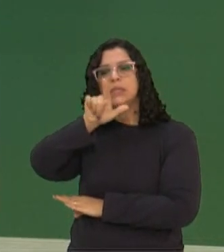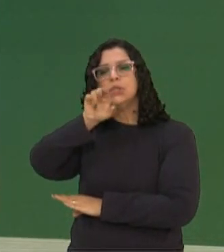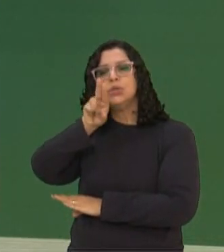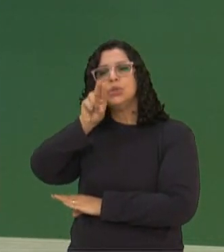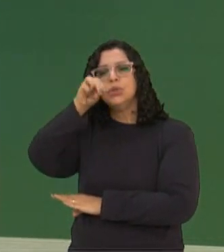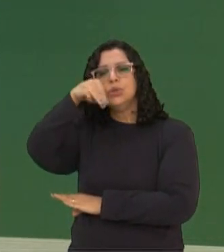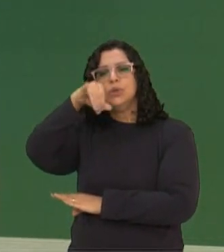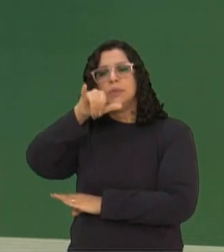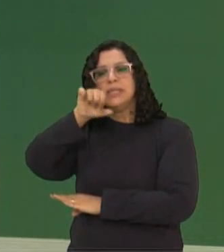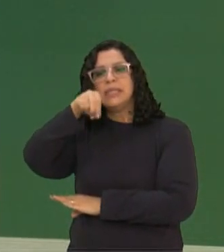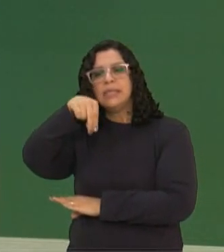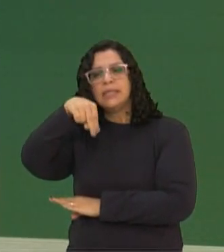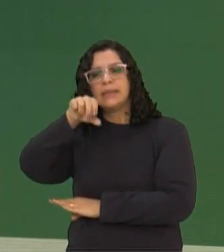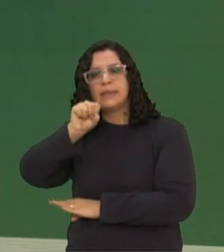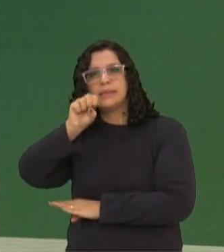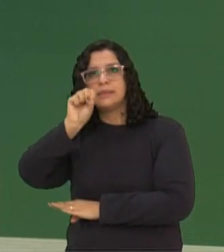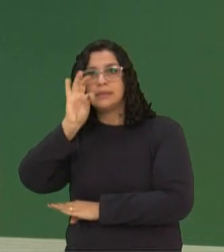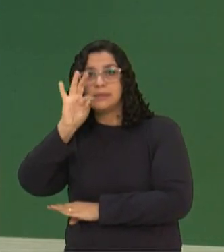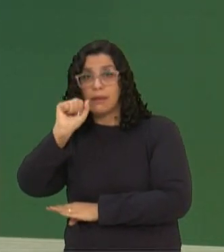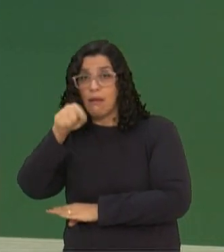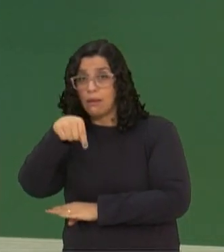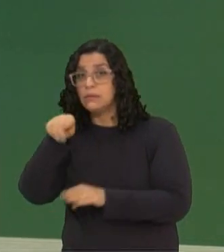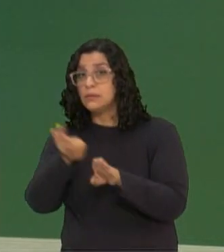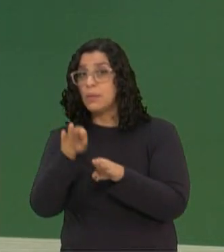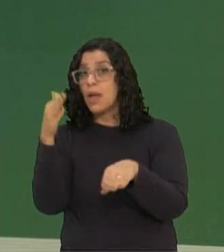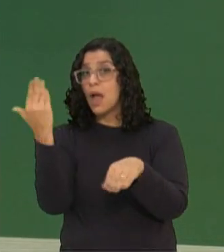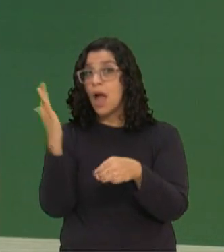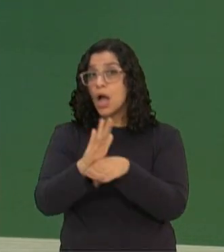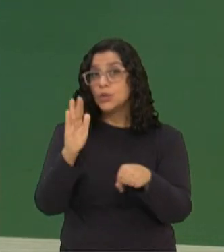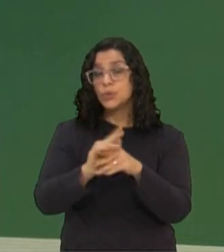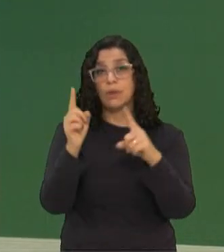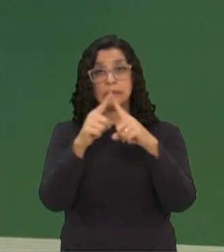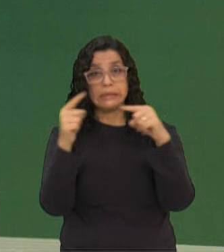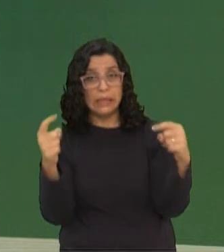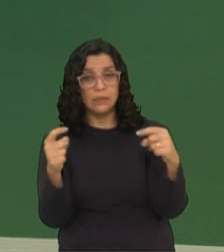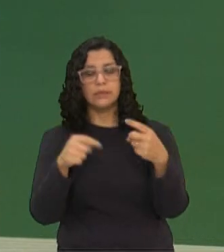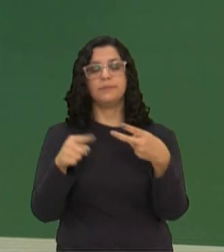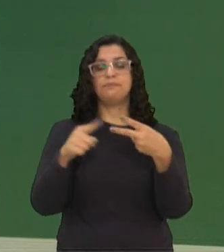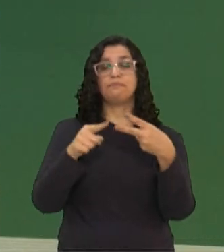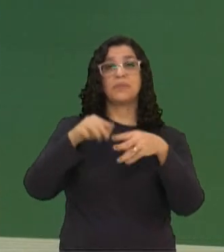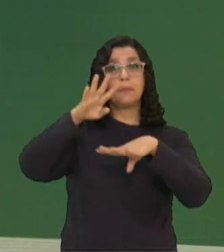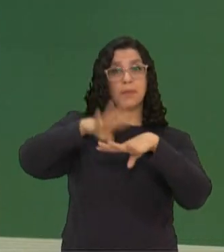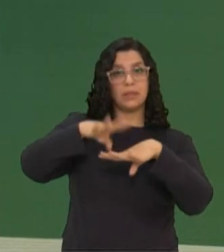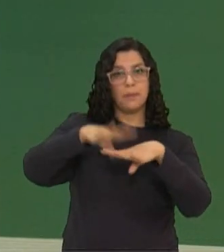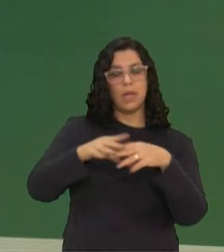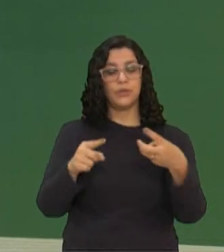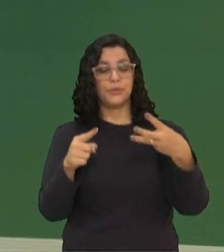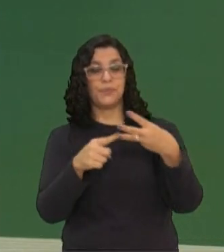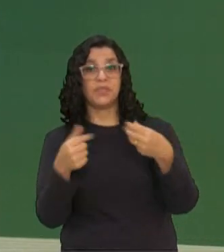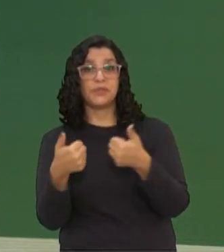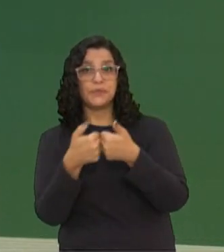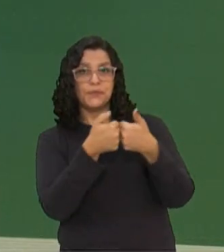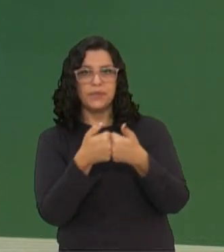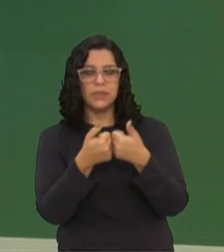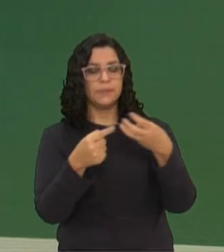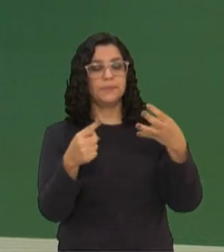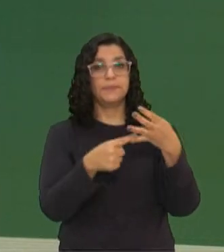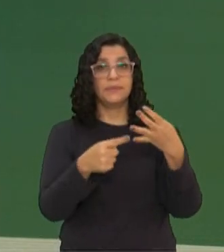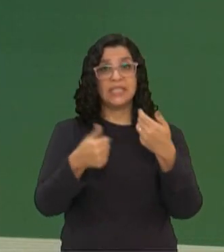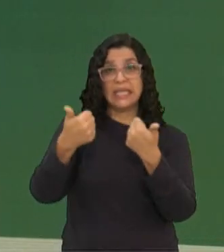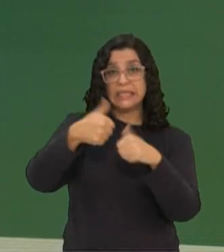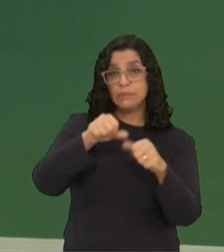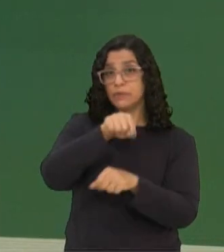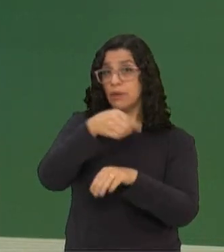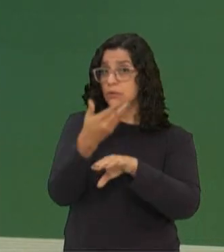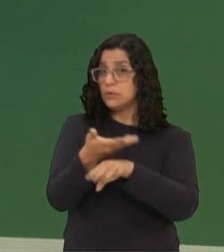fomentar também a curiosidade na ciência, na matemática, na física, na química, em várias disciplinas que